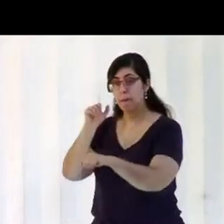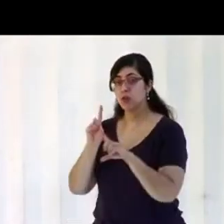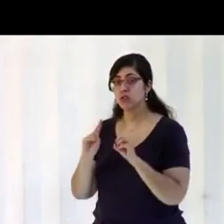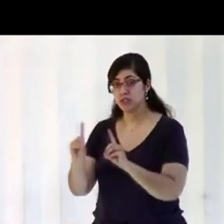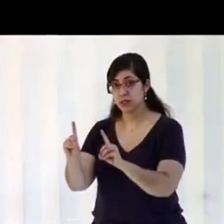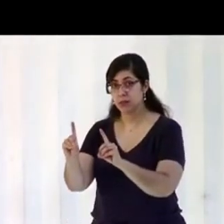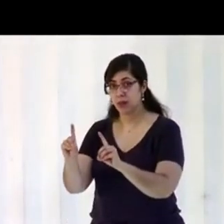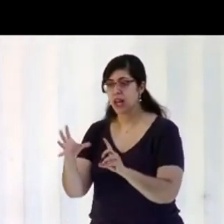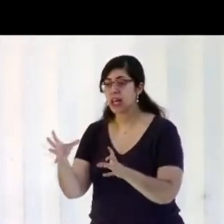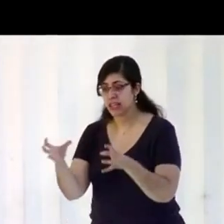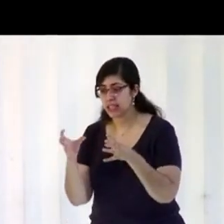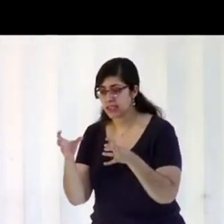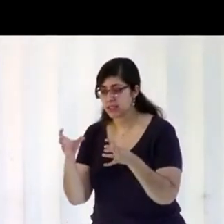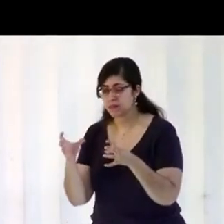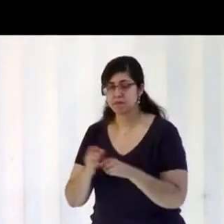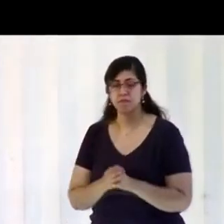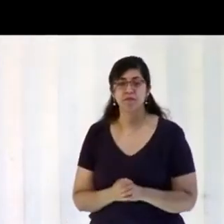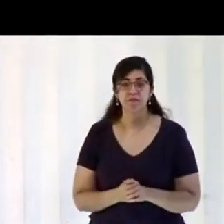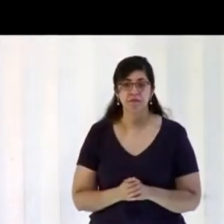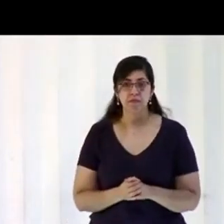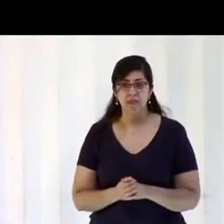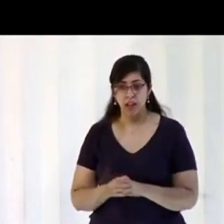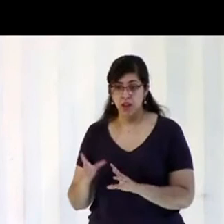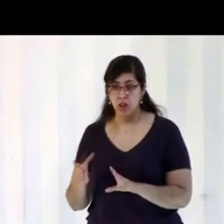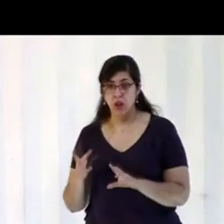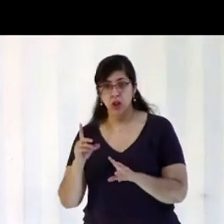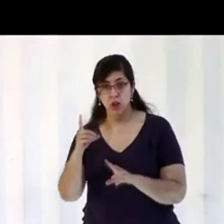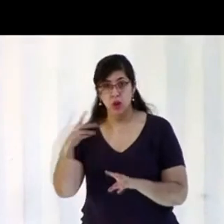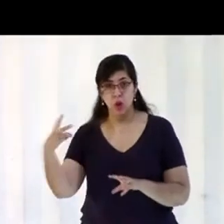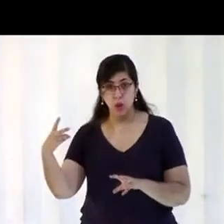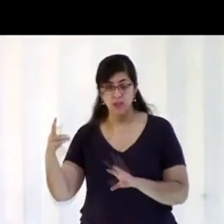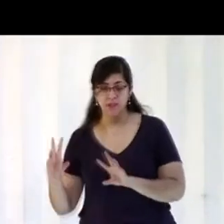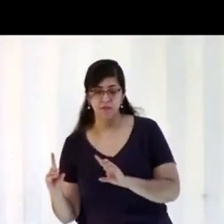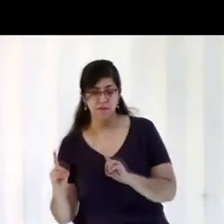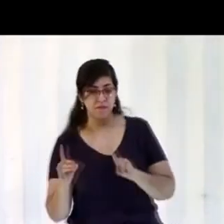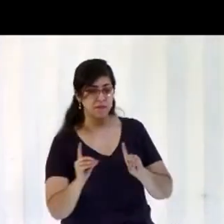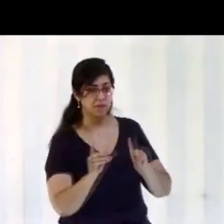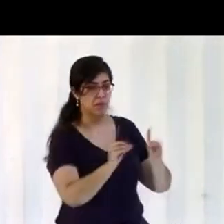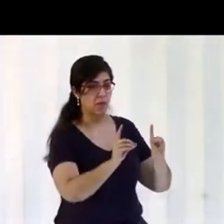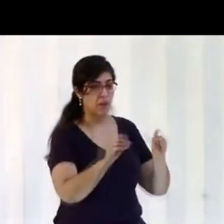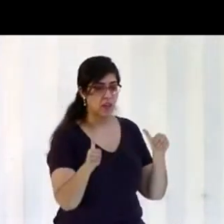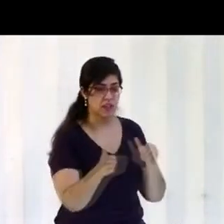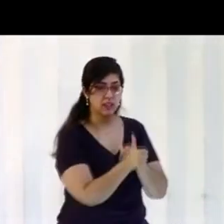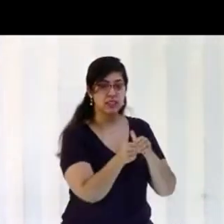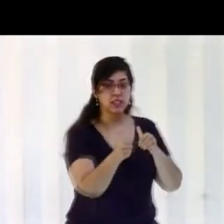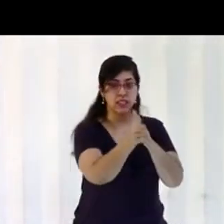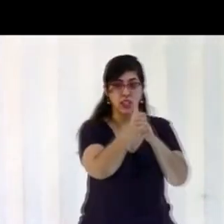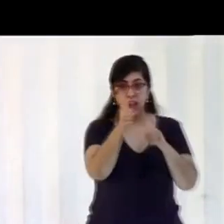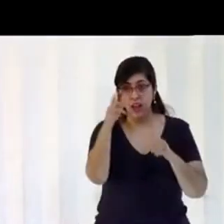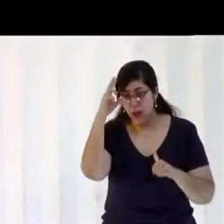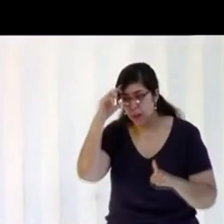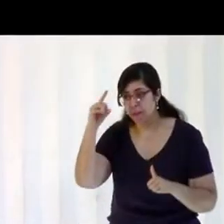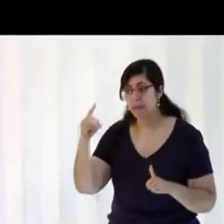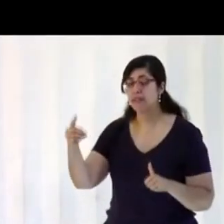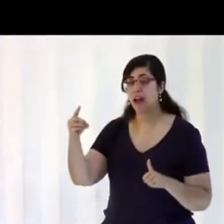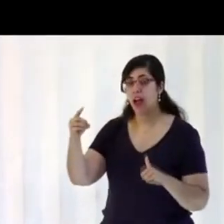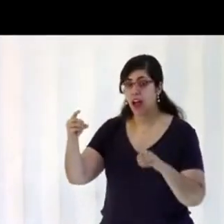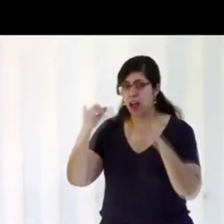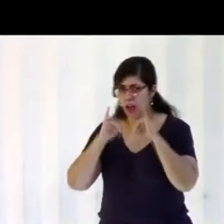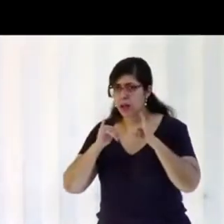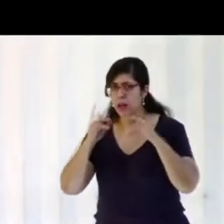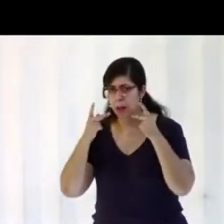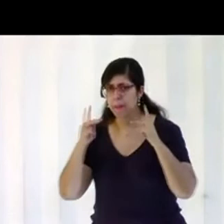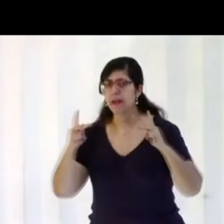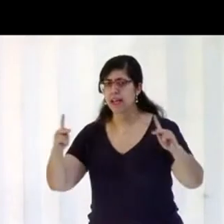junto dele. Então designou 12 para estarem com ele e para os enviar a pregar e a exercer a